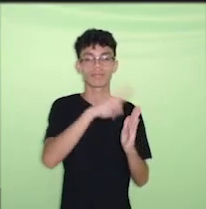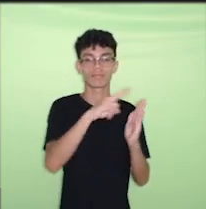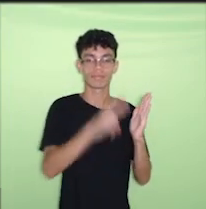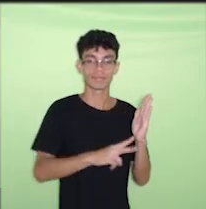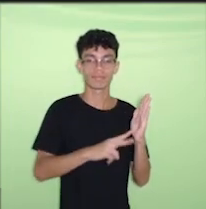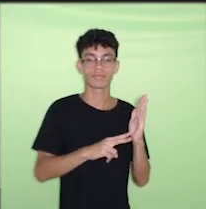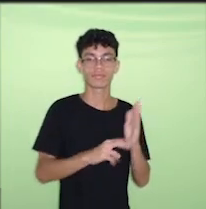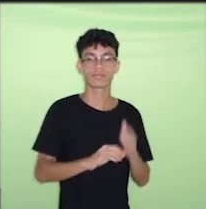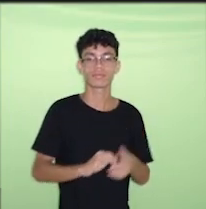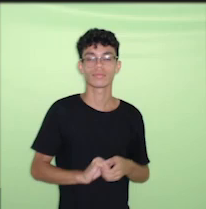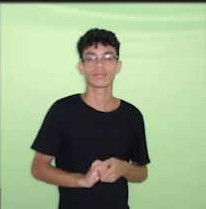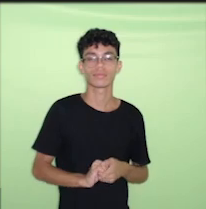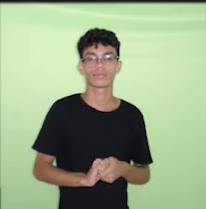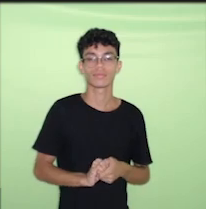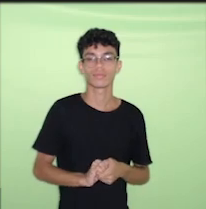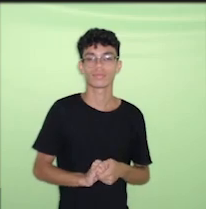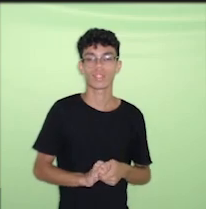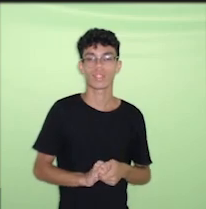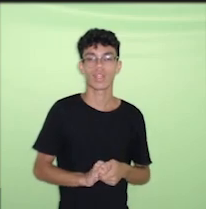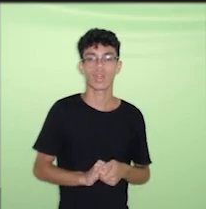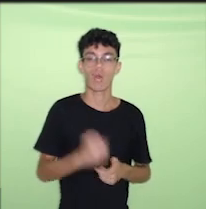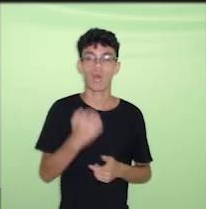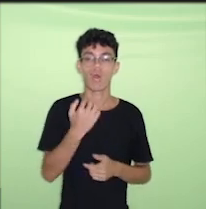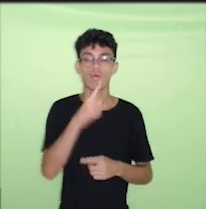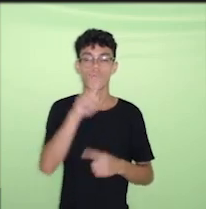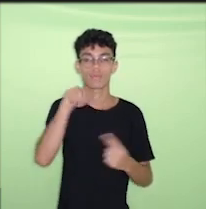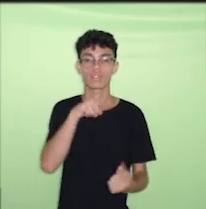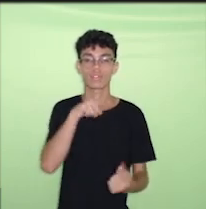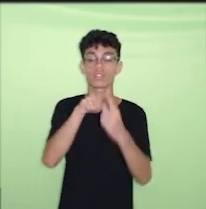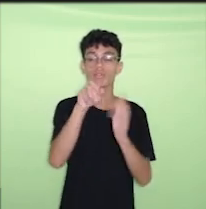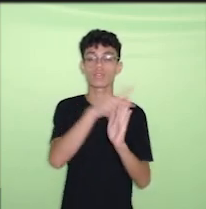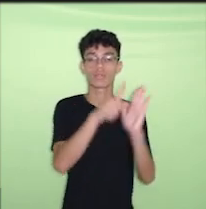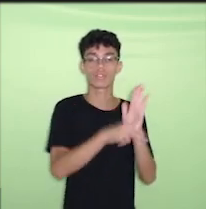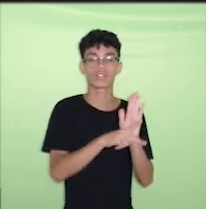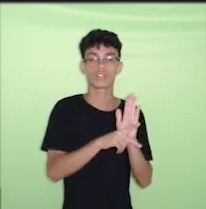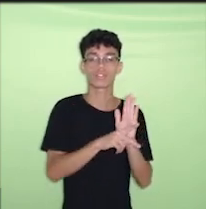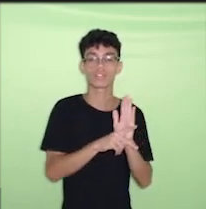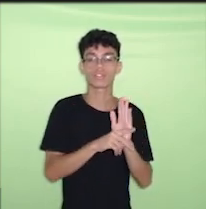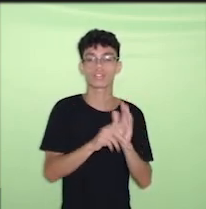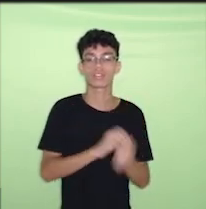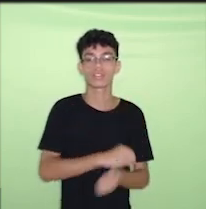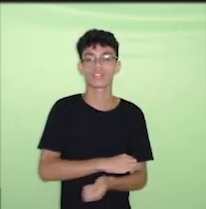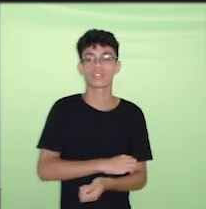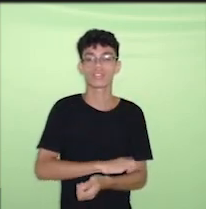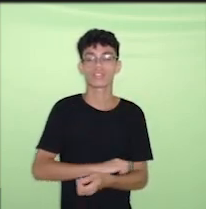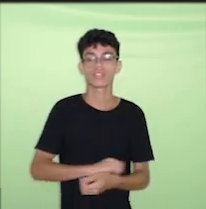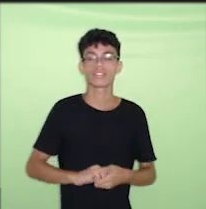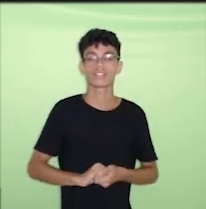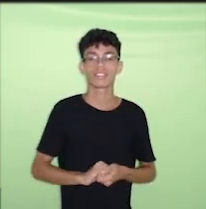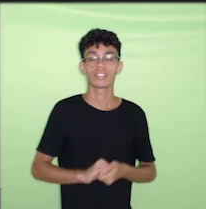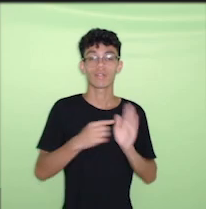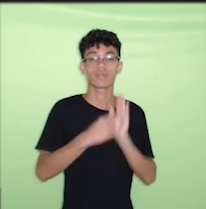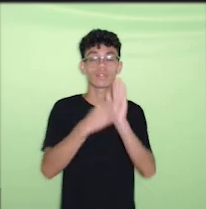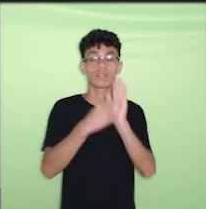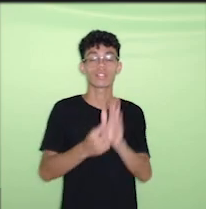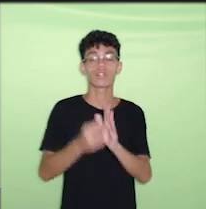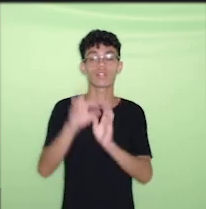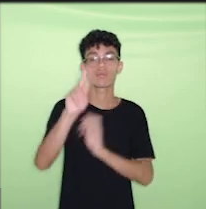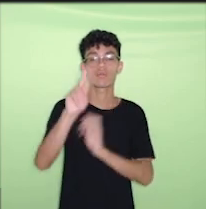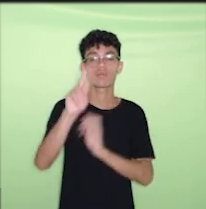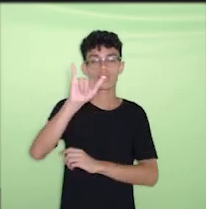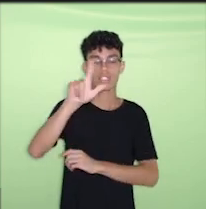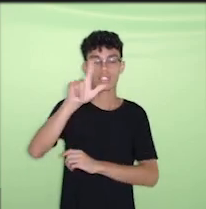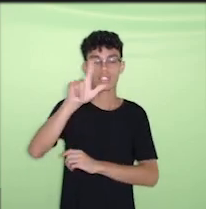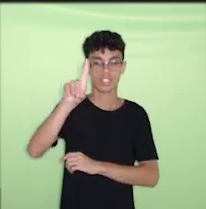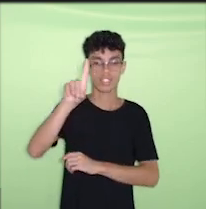leitura foi... Um dos objetivos desse projeto é trazer à tona a dramaturgia da Hilda Hilst, que pouca gente